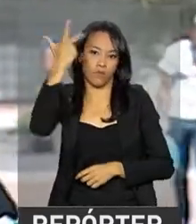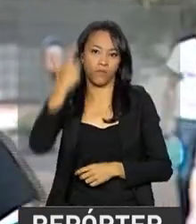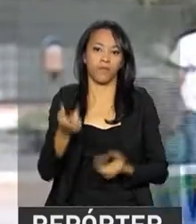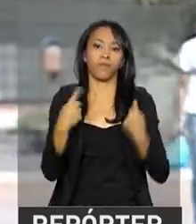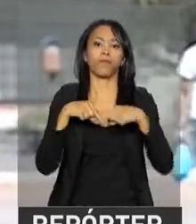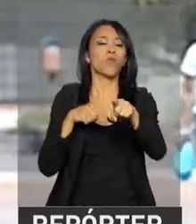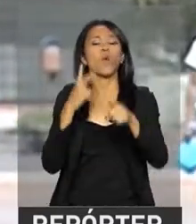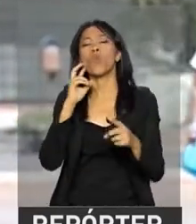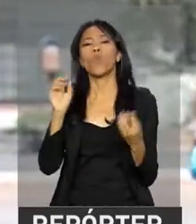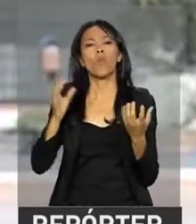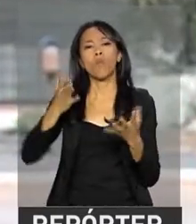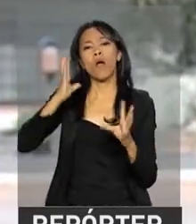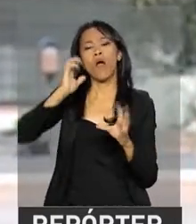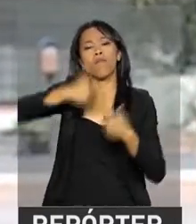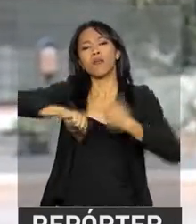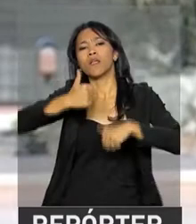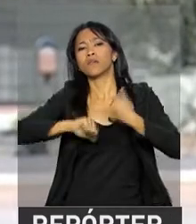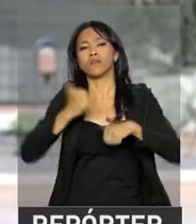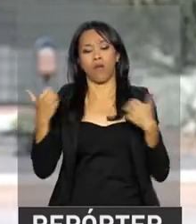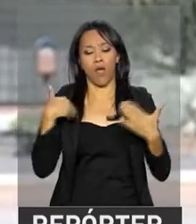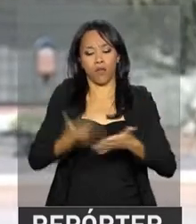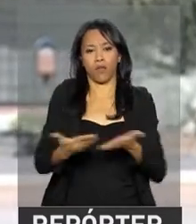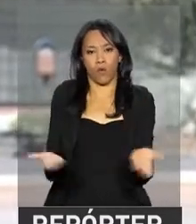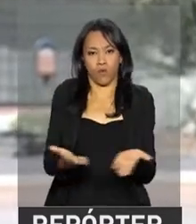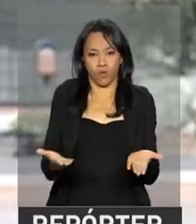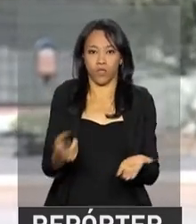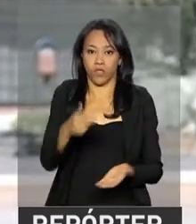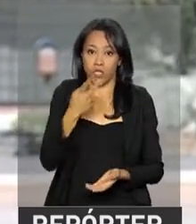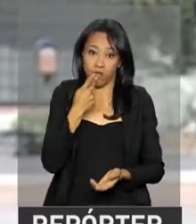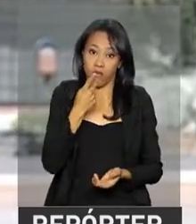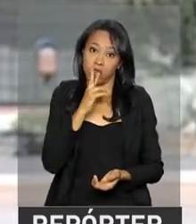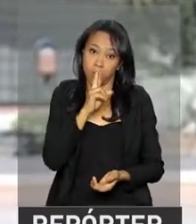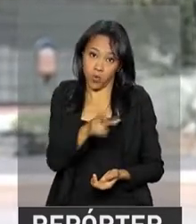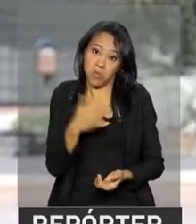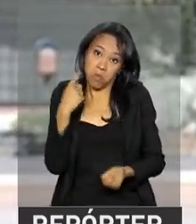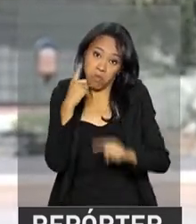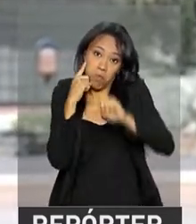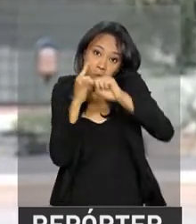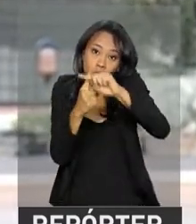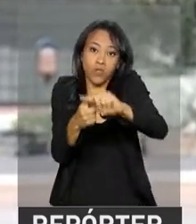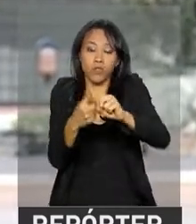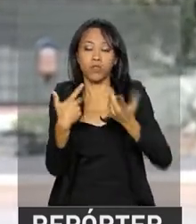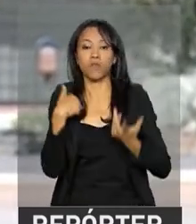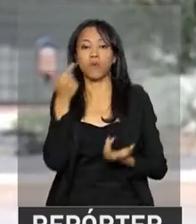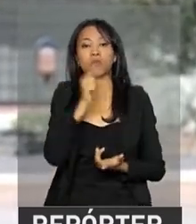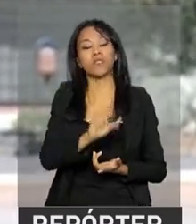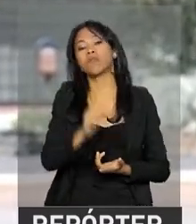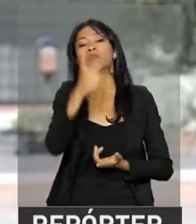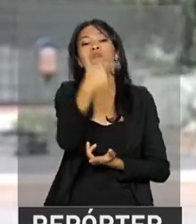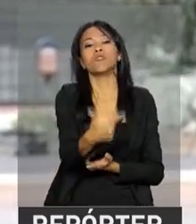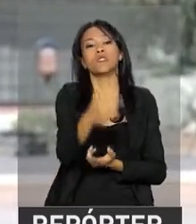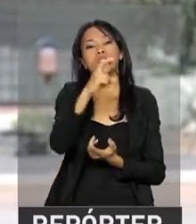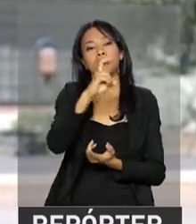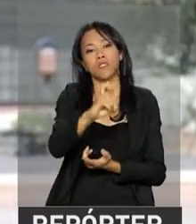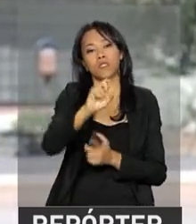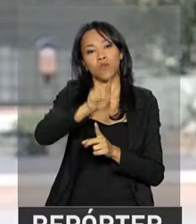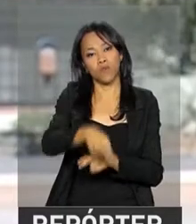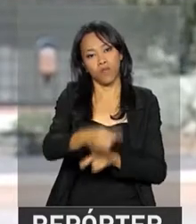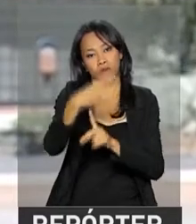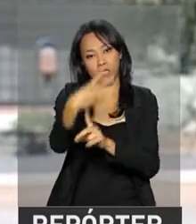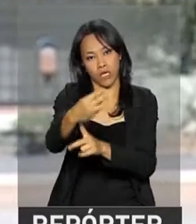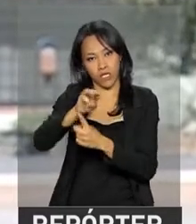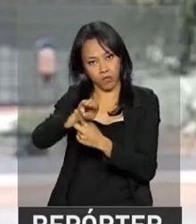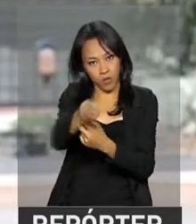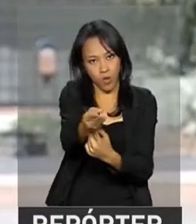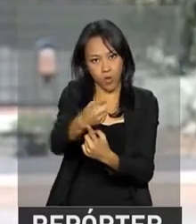até agora um balanço extremamente positivo chegamos a um pagamento de 25,3 milhões de